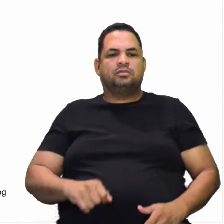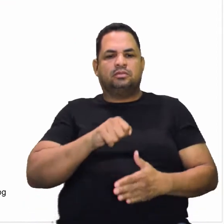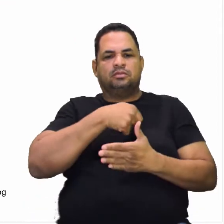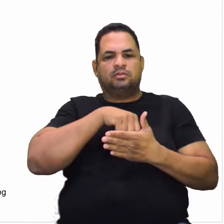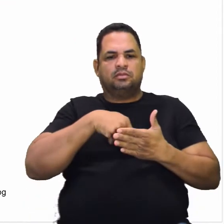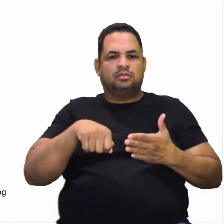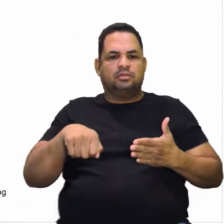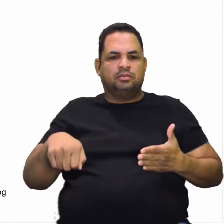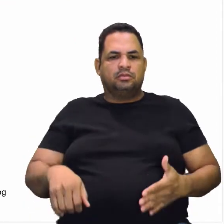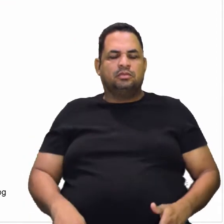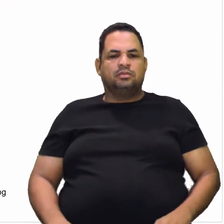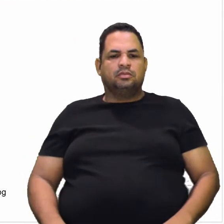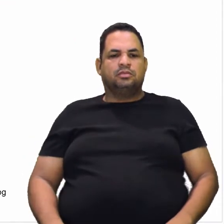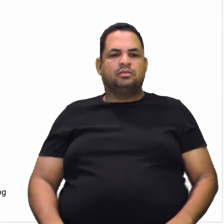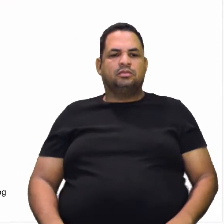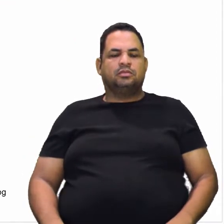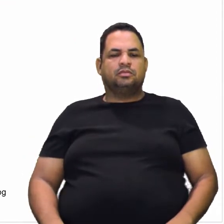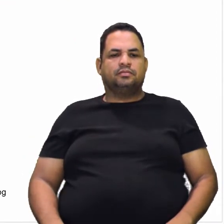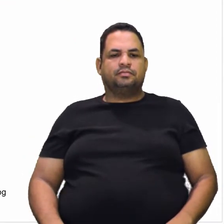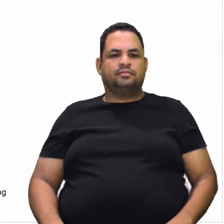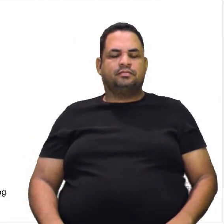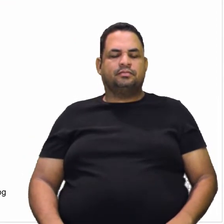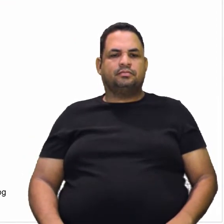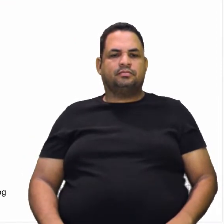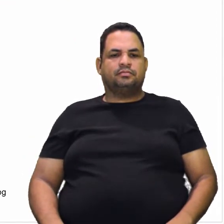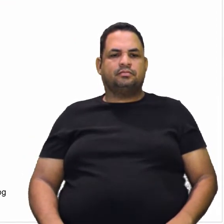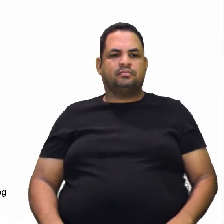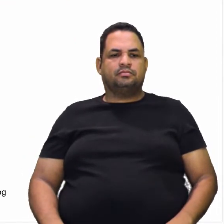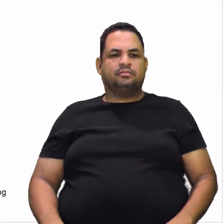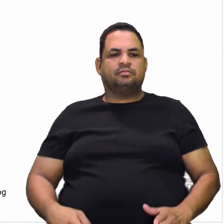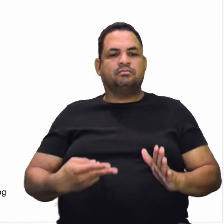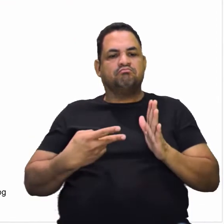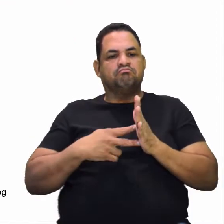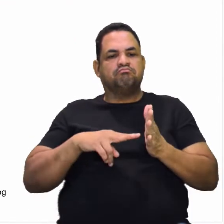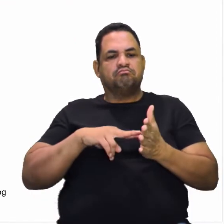é escrita, ou seja,